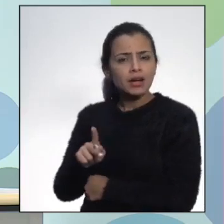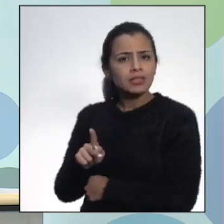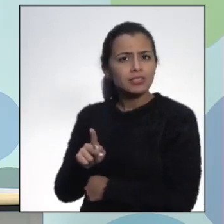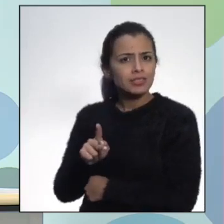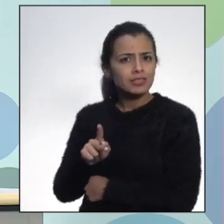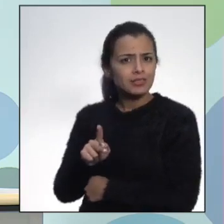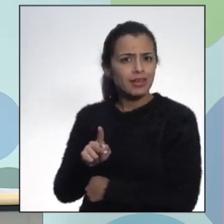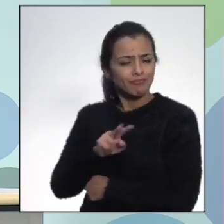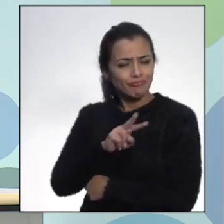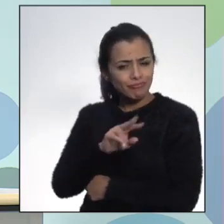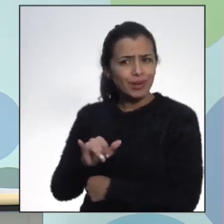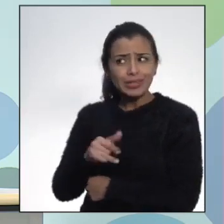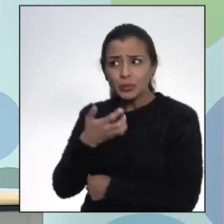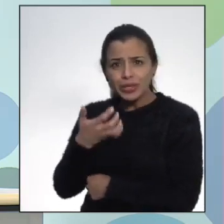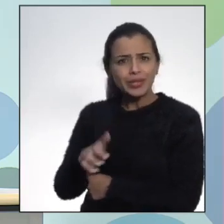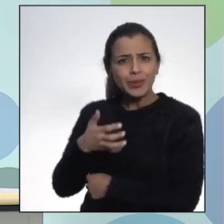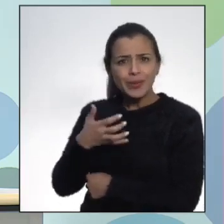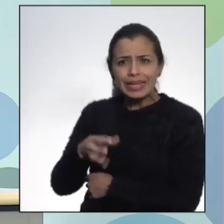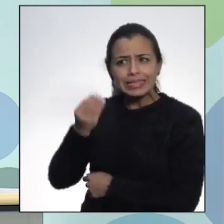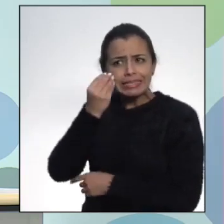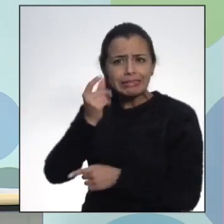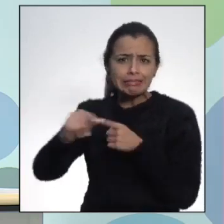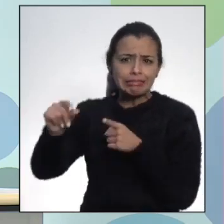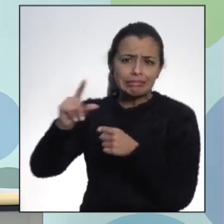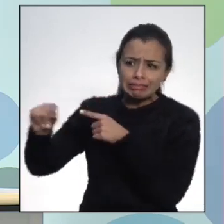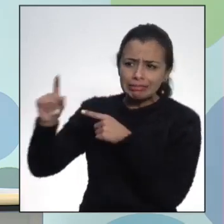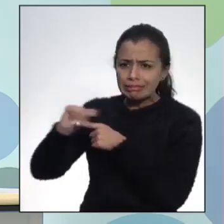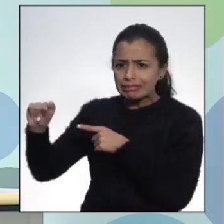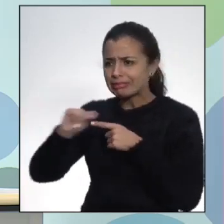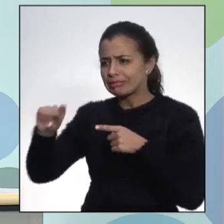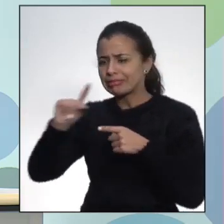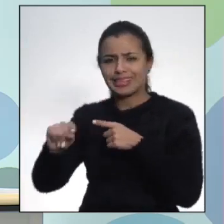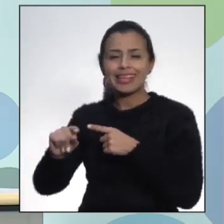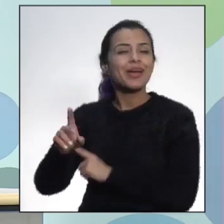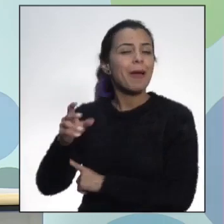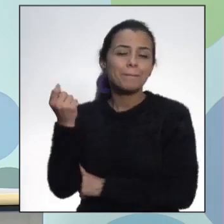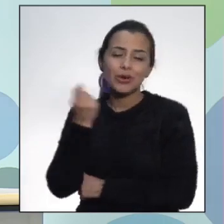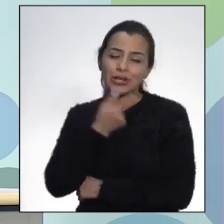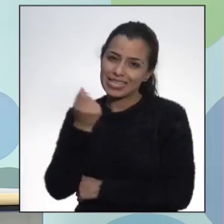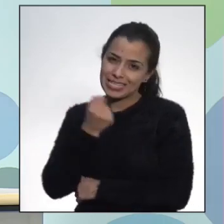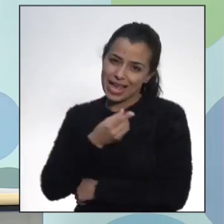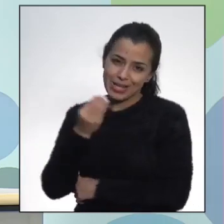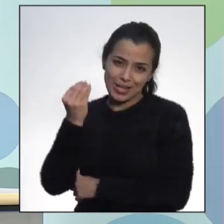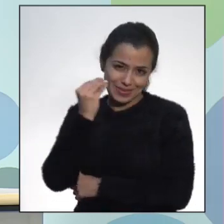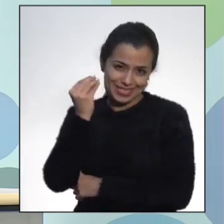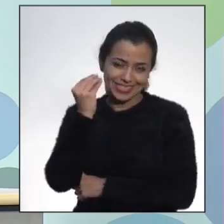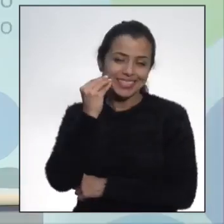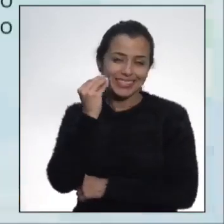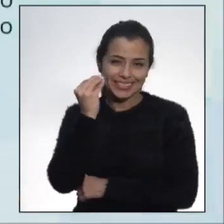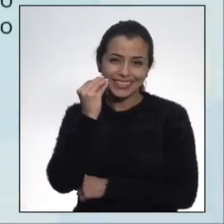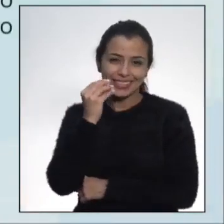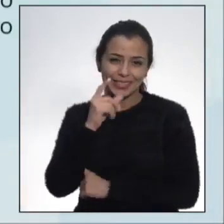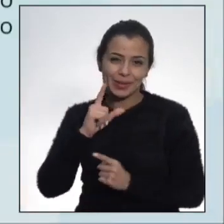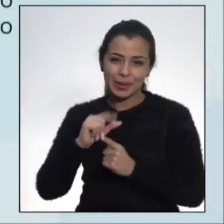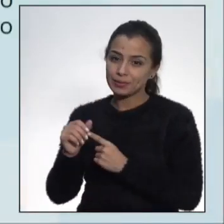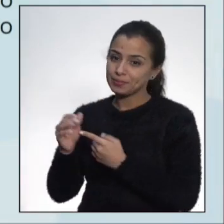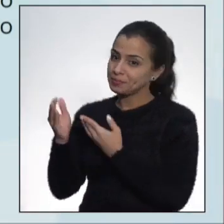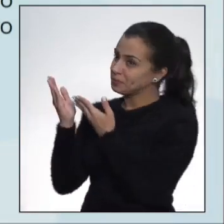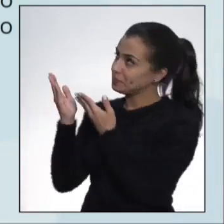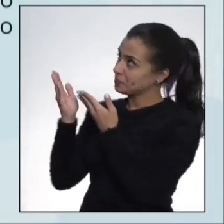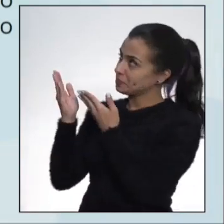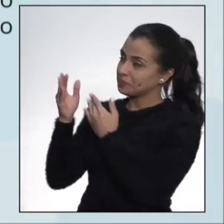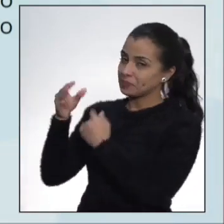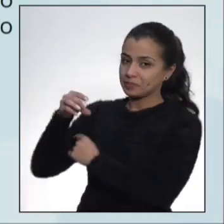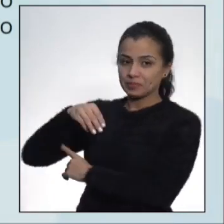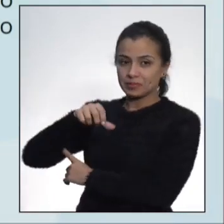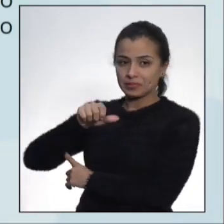para poder escapar do padre mestre. né? Na tela, sobre o autor, né?